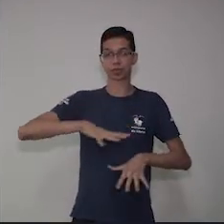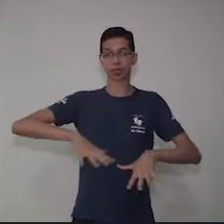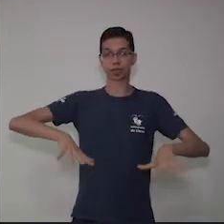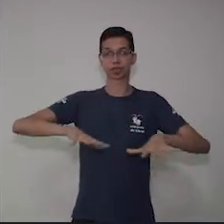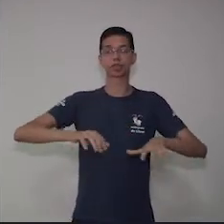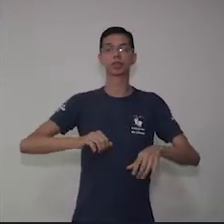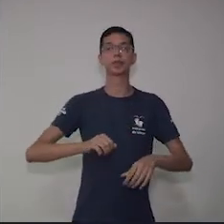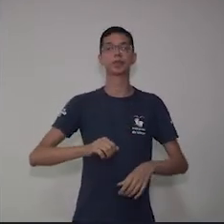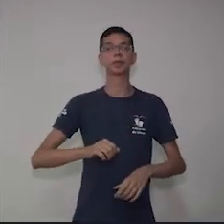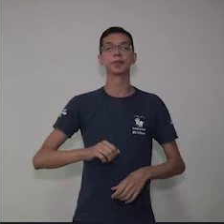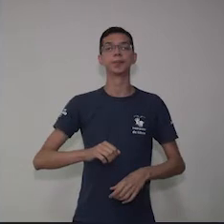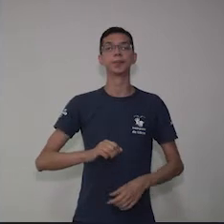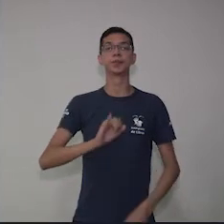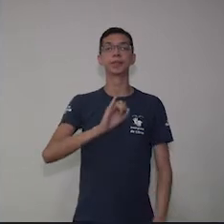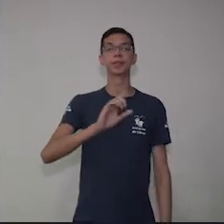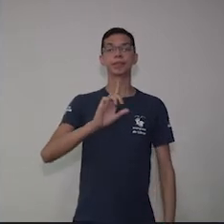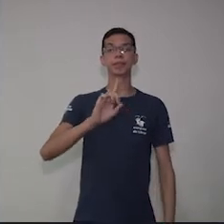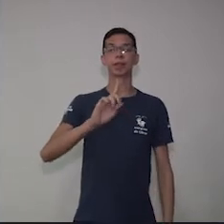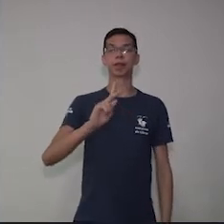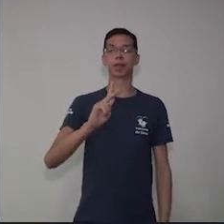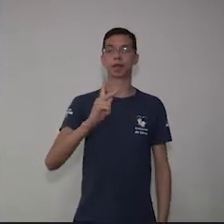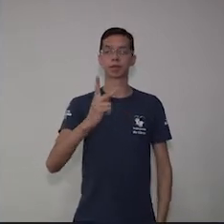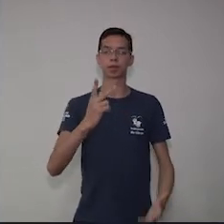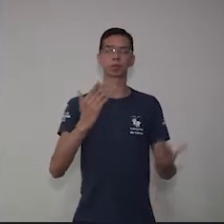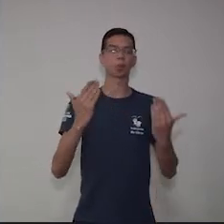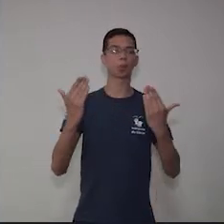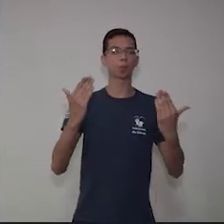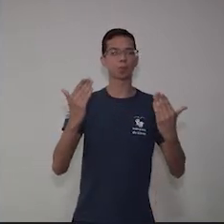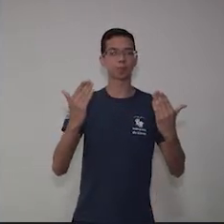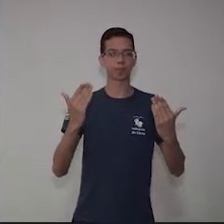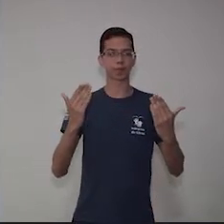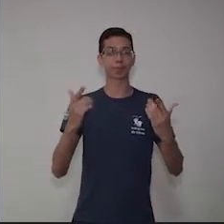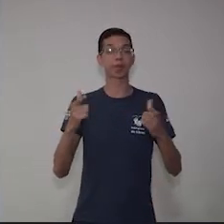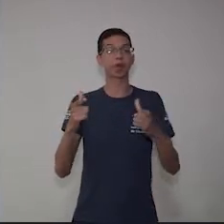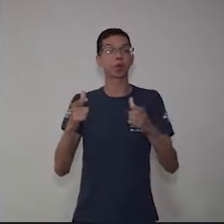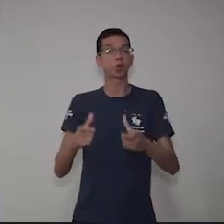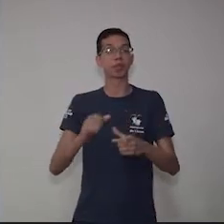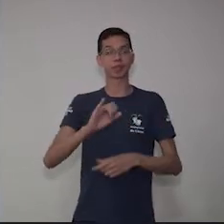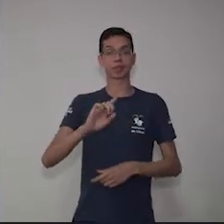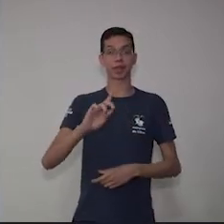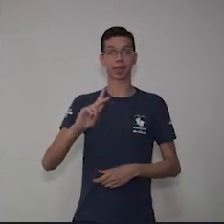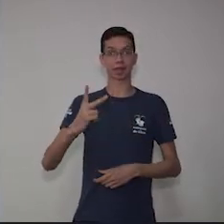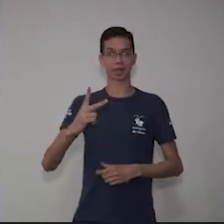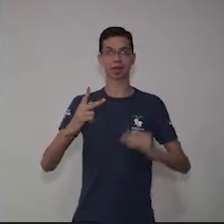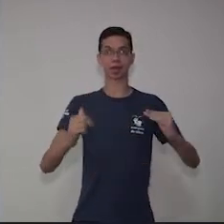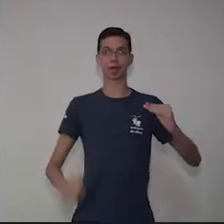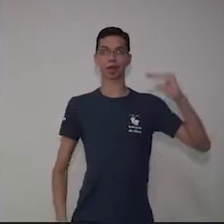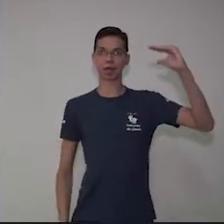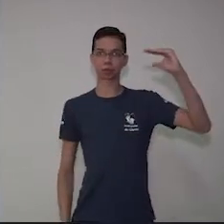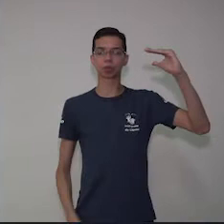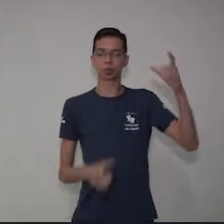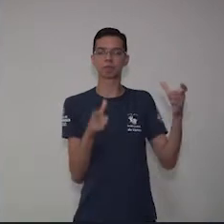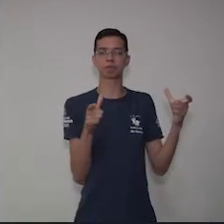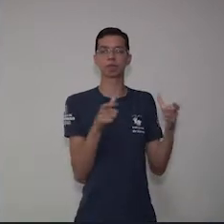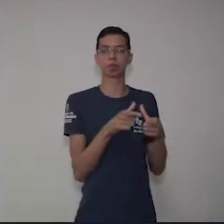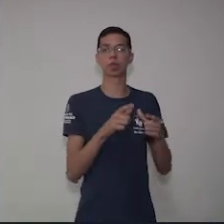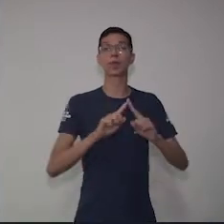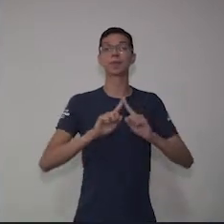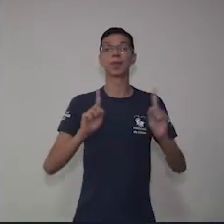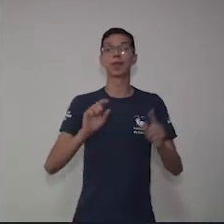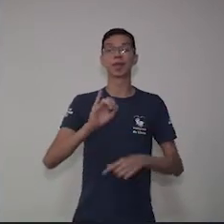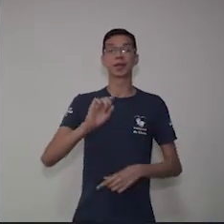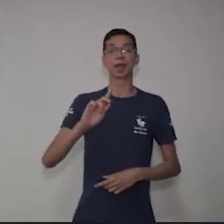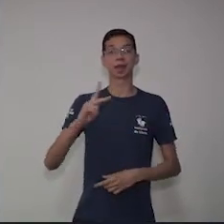a prevalência por faixa de IDH se mantém menor na faixa de IDH alto, né? E em relação às faixas de